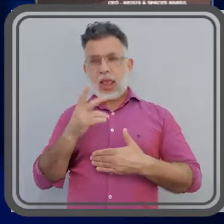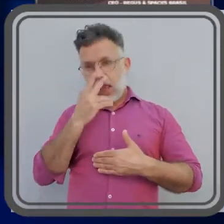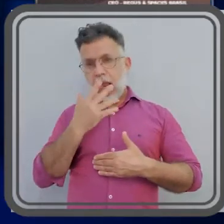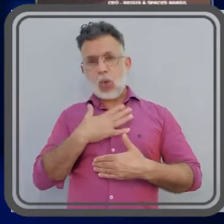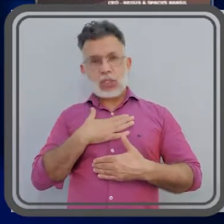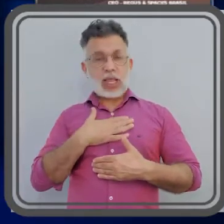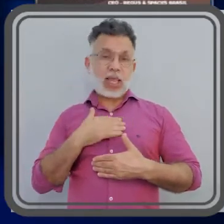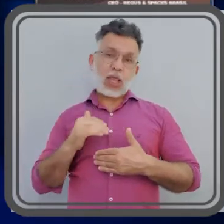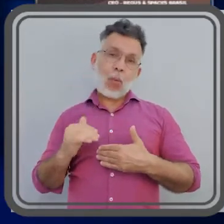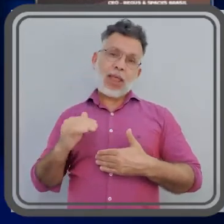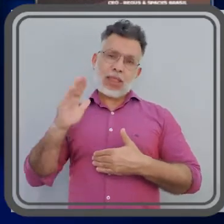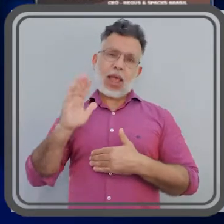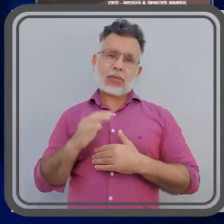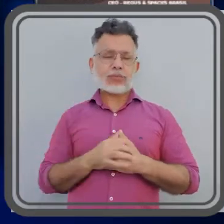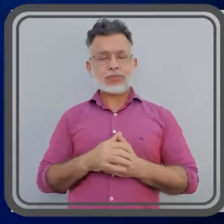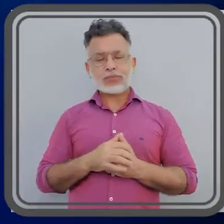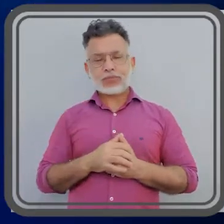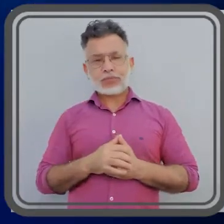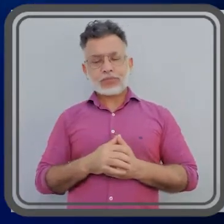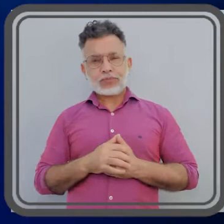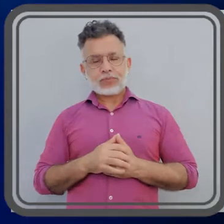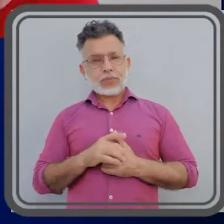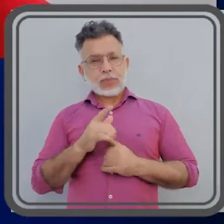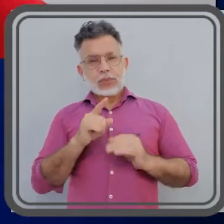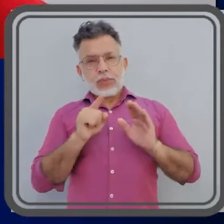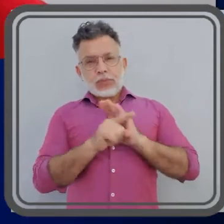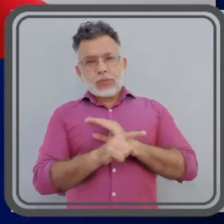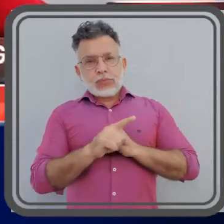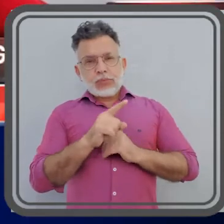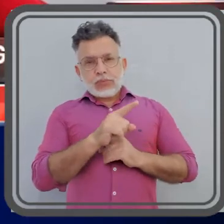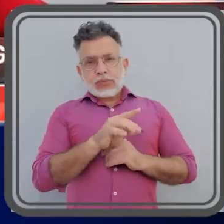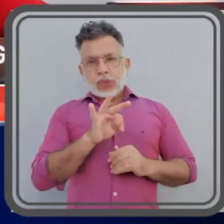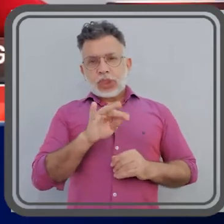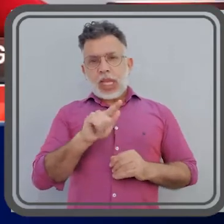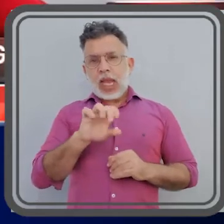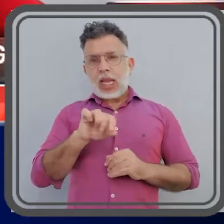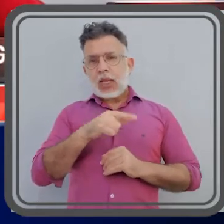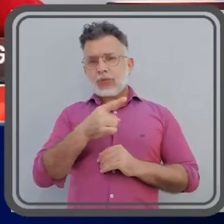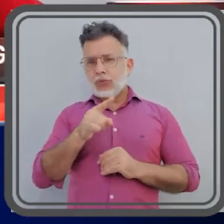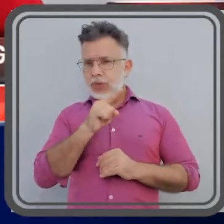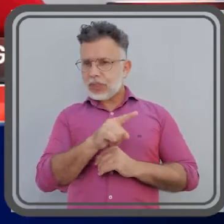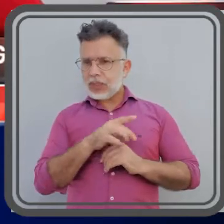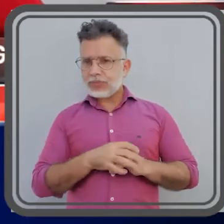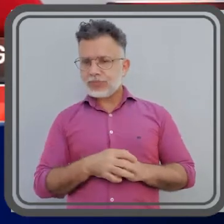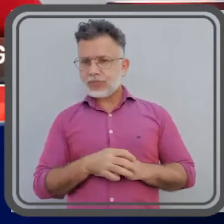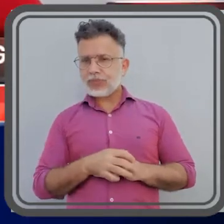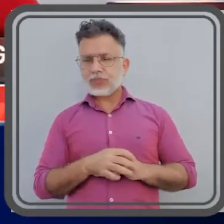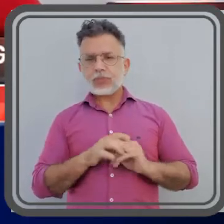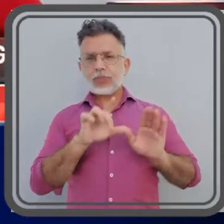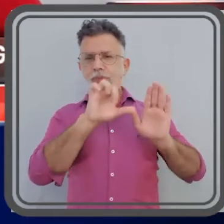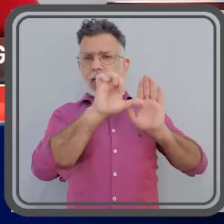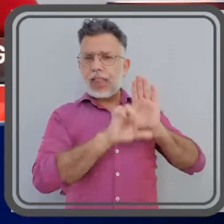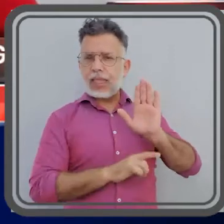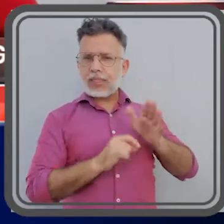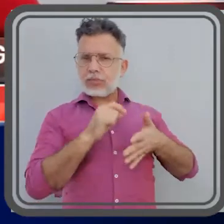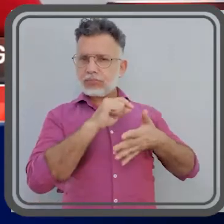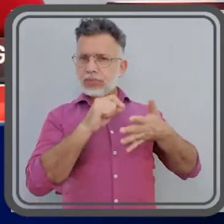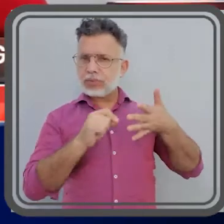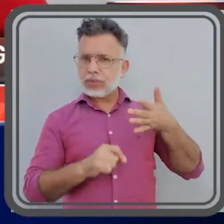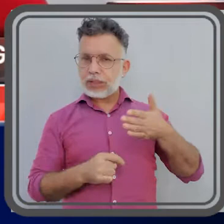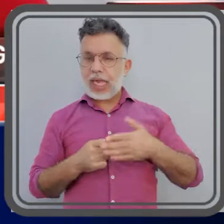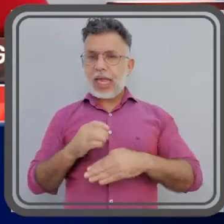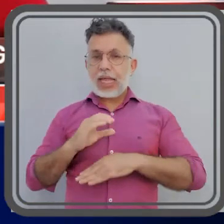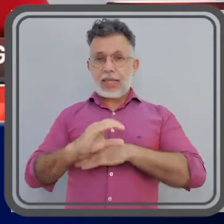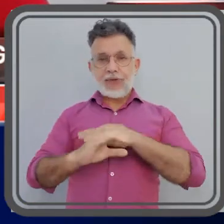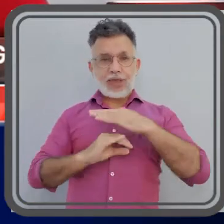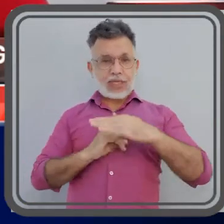de aumentar ao longo do tempo. E, Thiagão, você é o analista de investimentos mais acompanhado aí